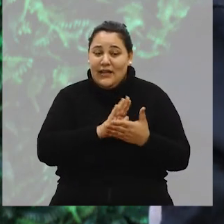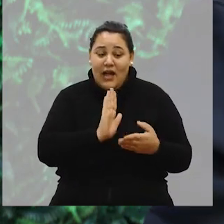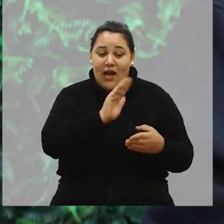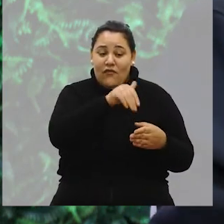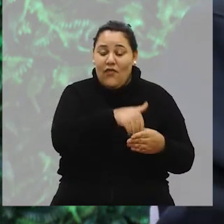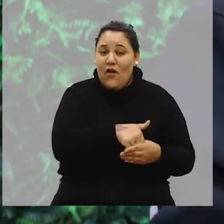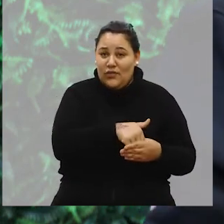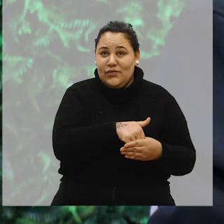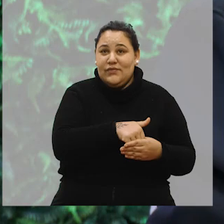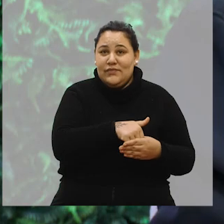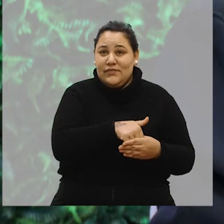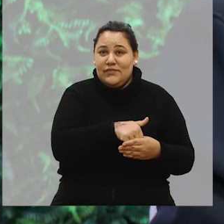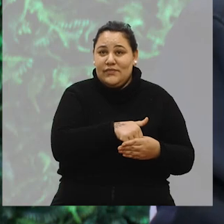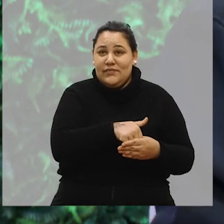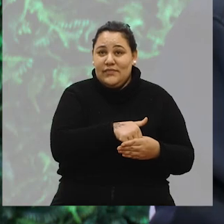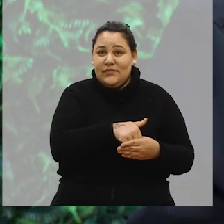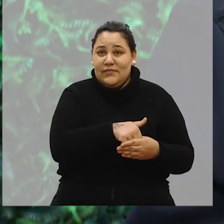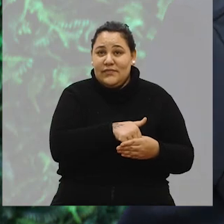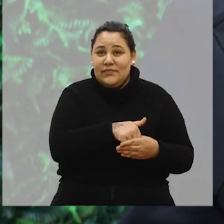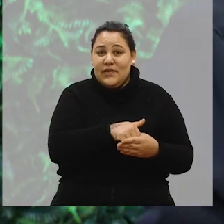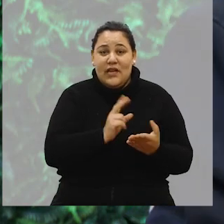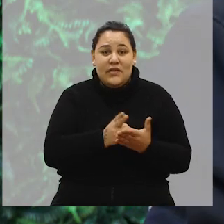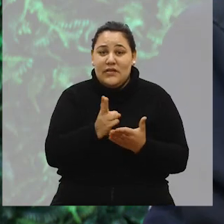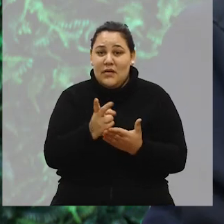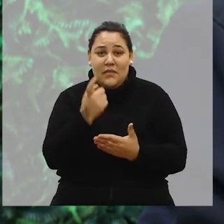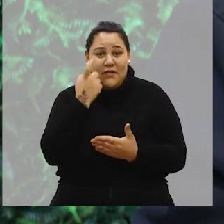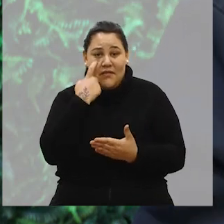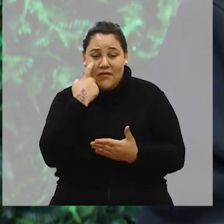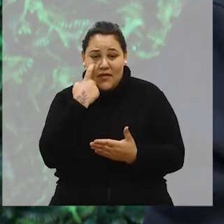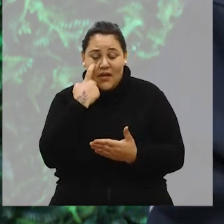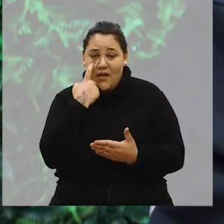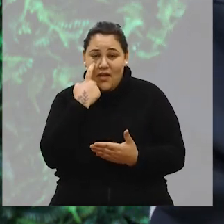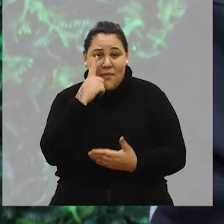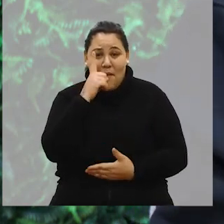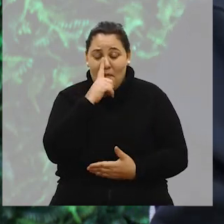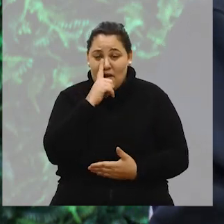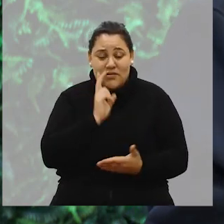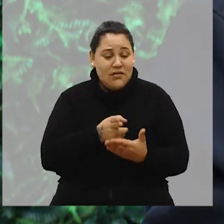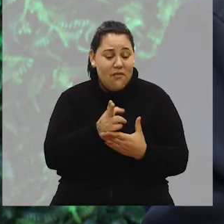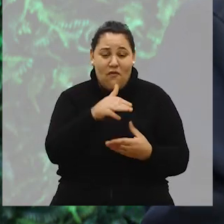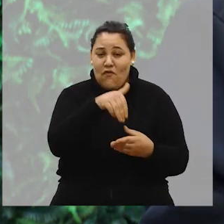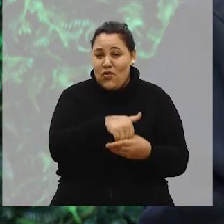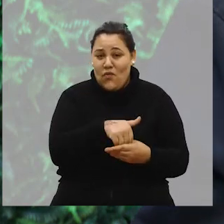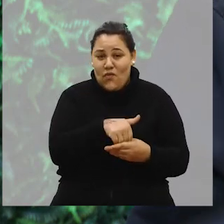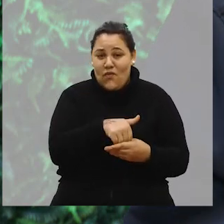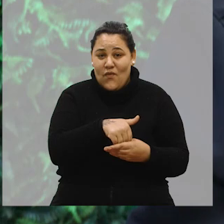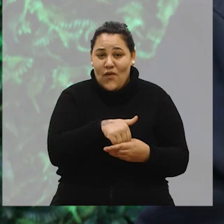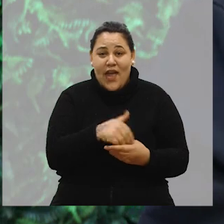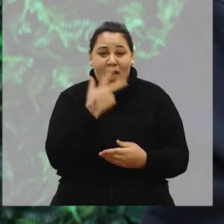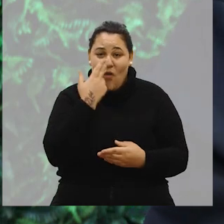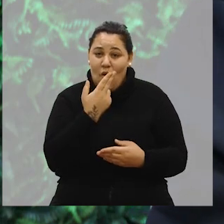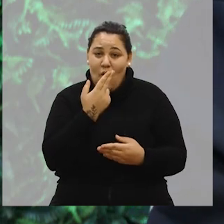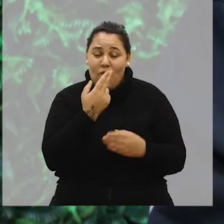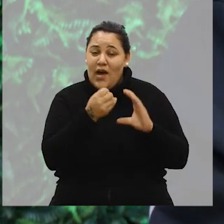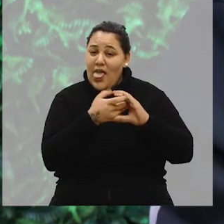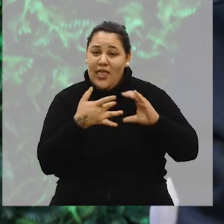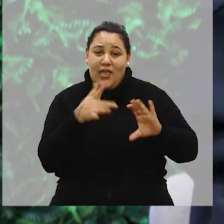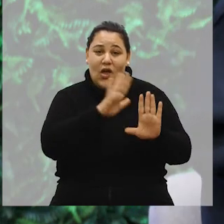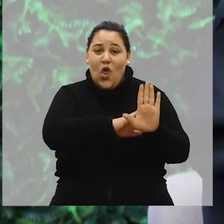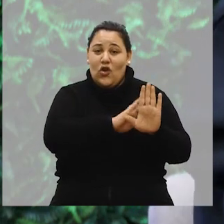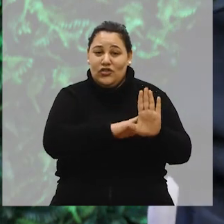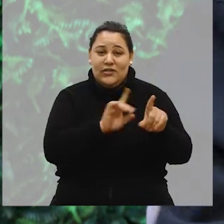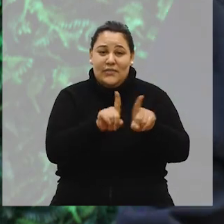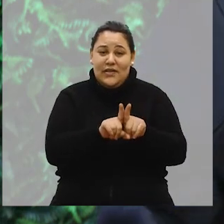da mulher e tal. Eu sempre vi a mãe com o título e sempre votando. E da mesma coisa no aspecto ideológico.